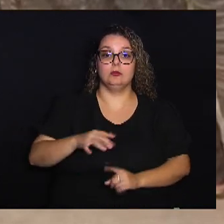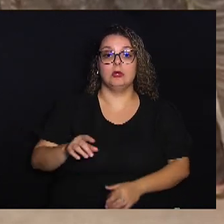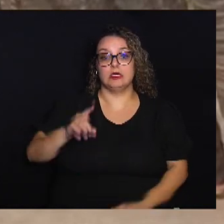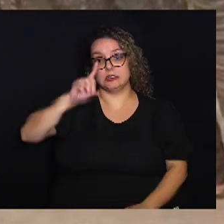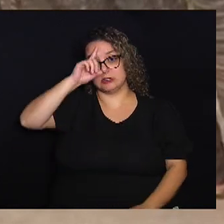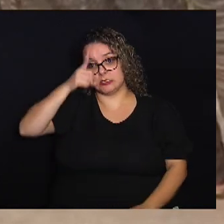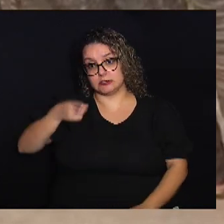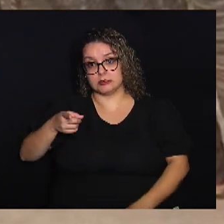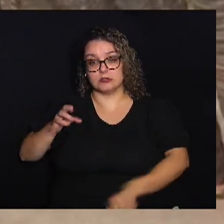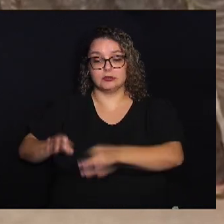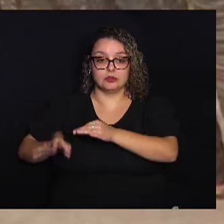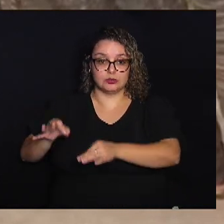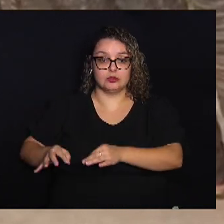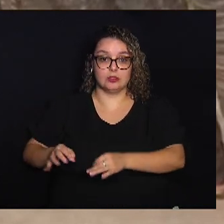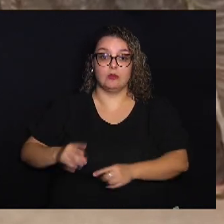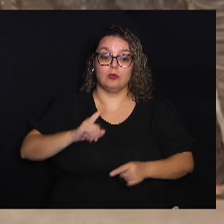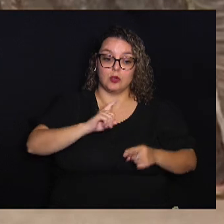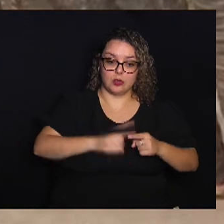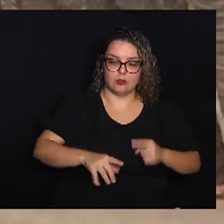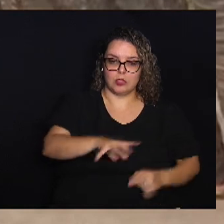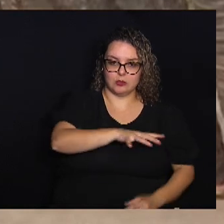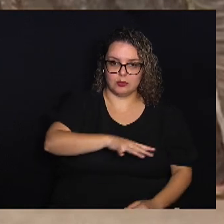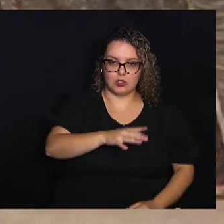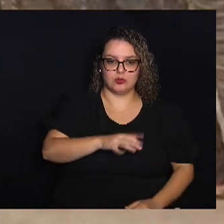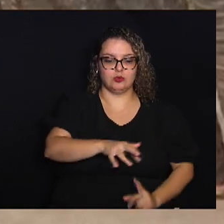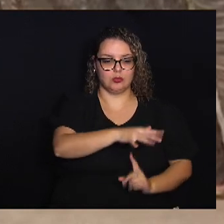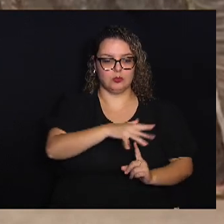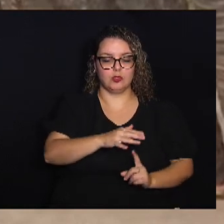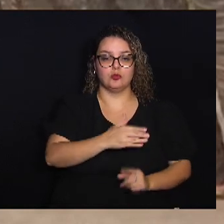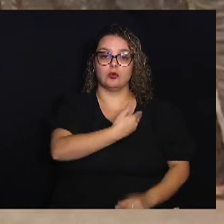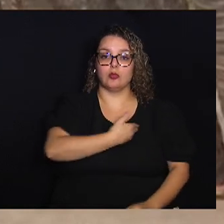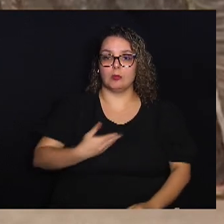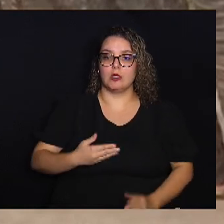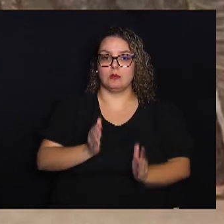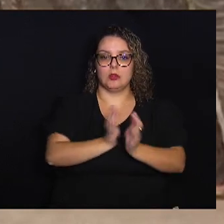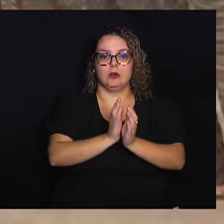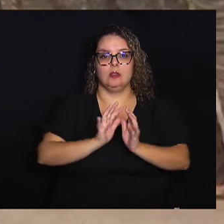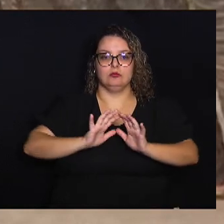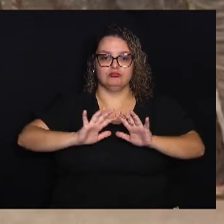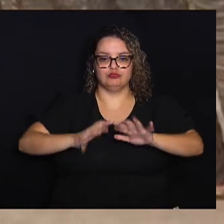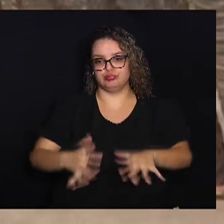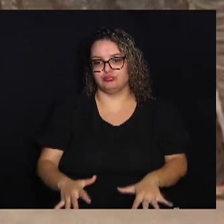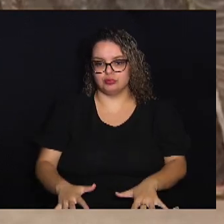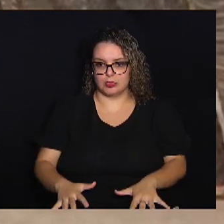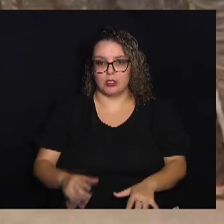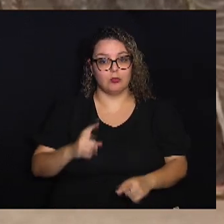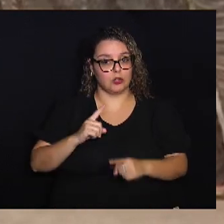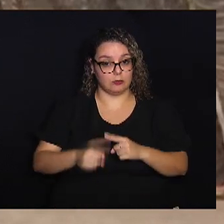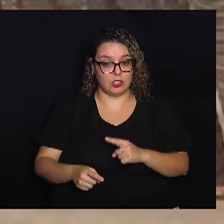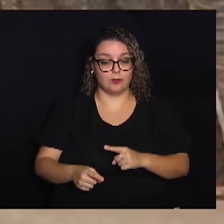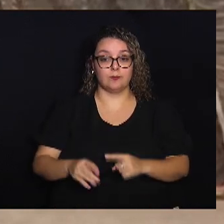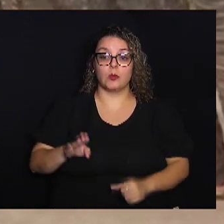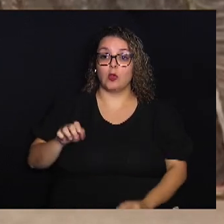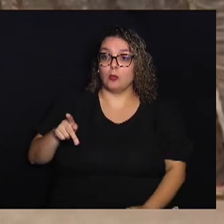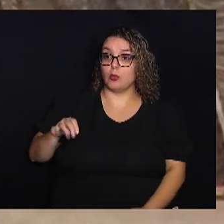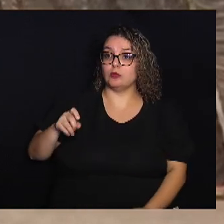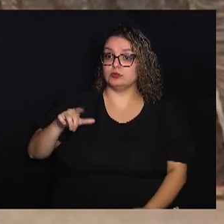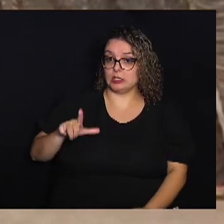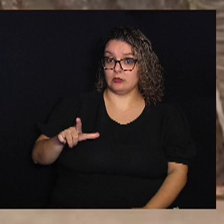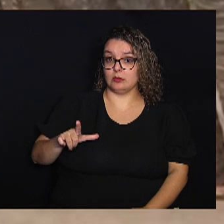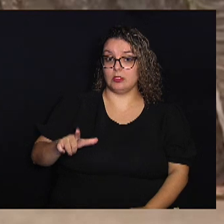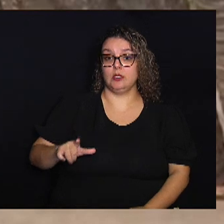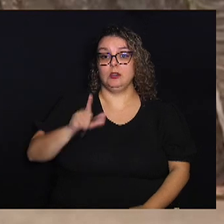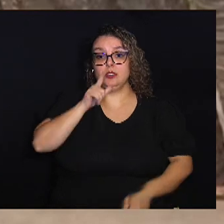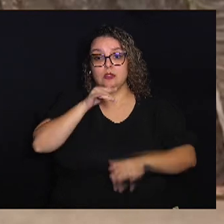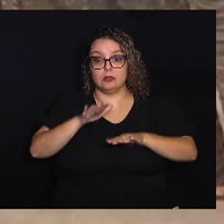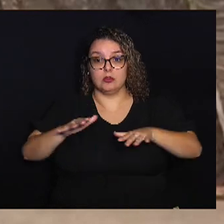a Agência Estadual de Meio Ambiente do governo pernambucano de demolir a estrutura. O Pontal é uma área em que o mar se